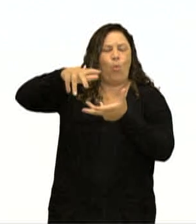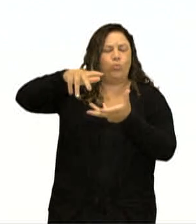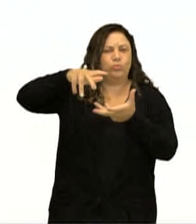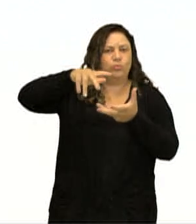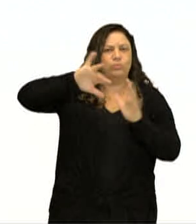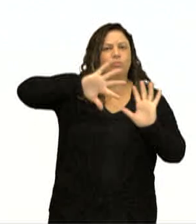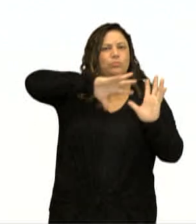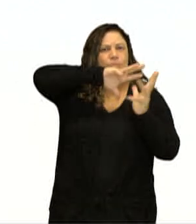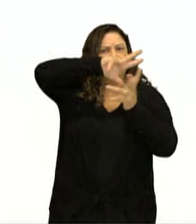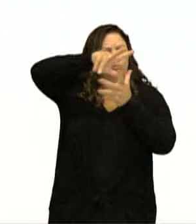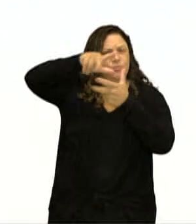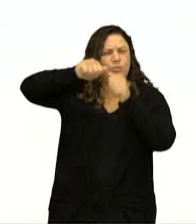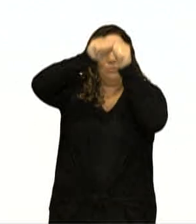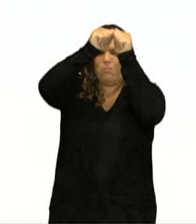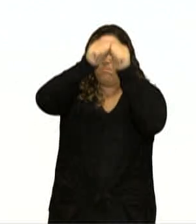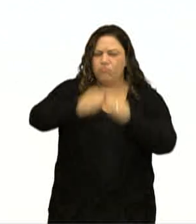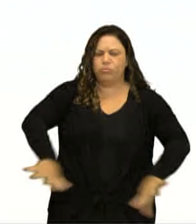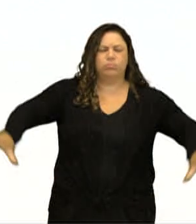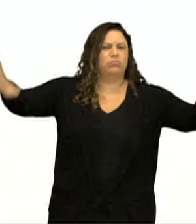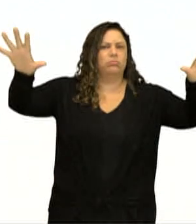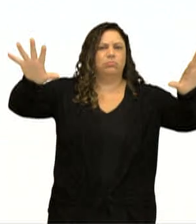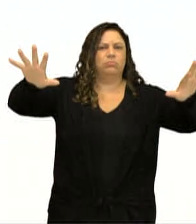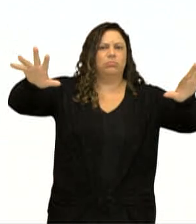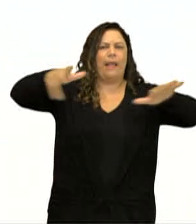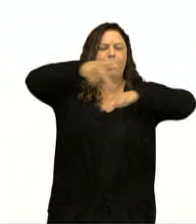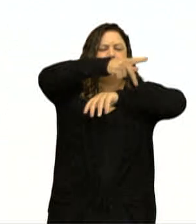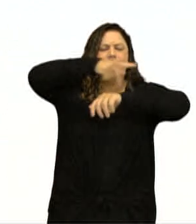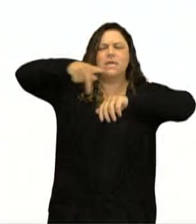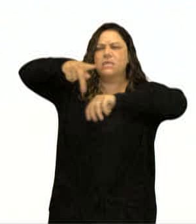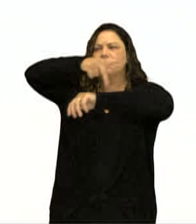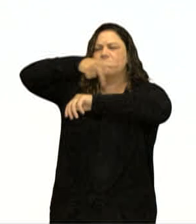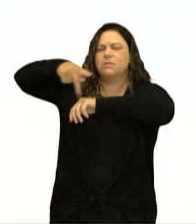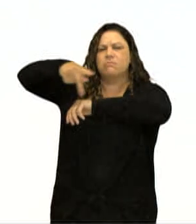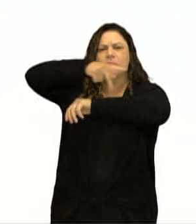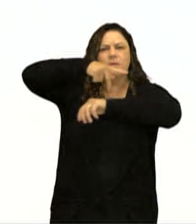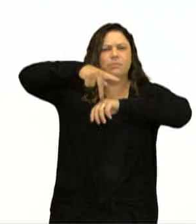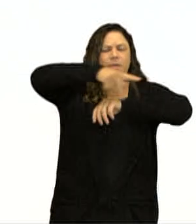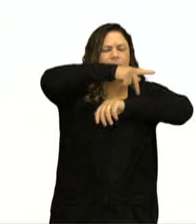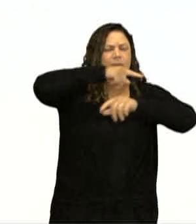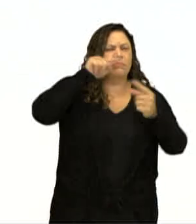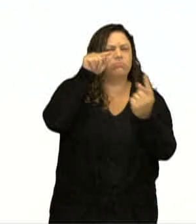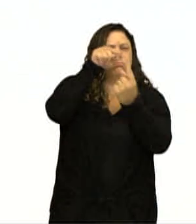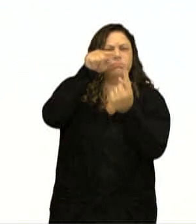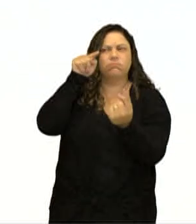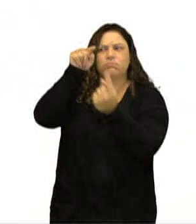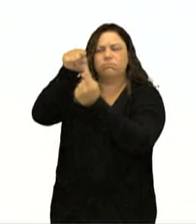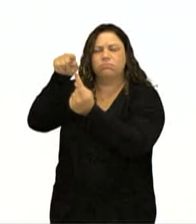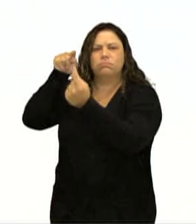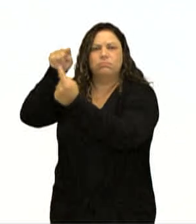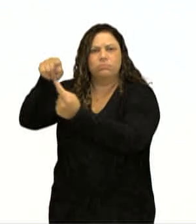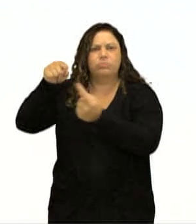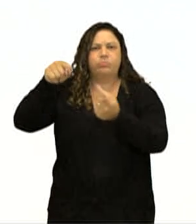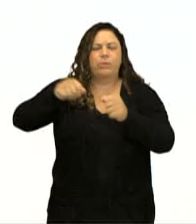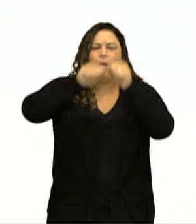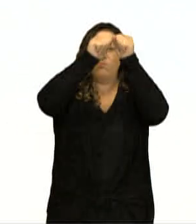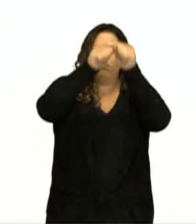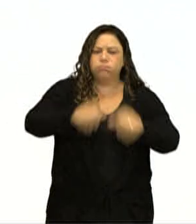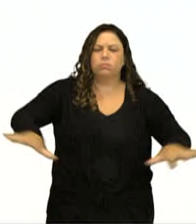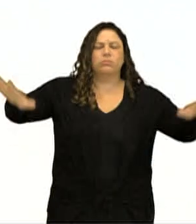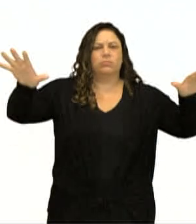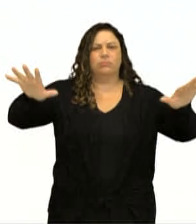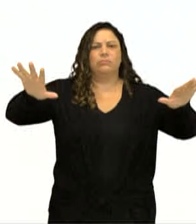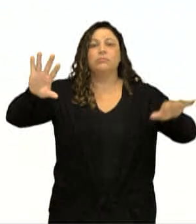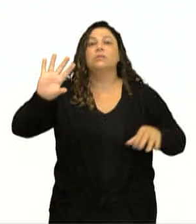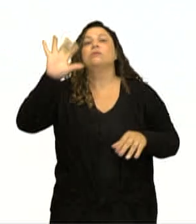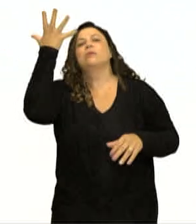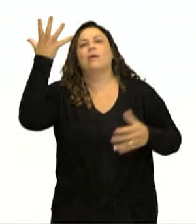vez que a transmissão é diminuída. Então, quanto mais pessoas são imunizadas, anticorpos para aquele determinado tipo de doença. Então, reduz